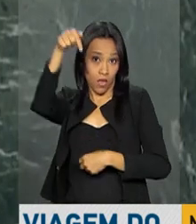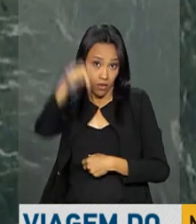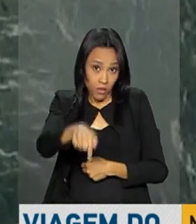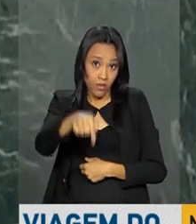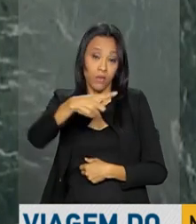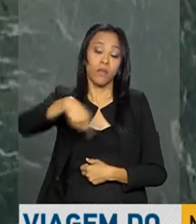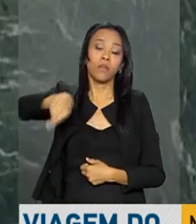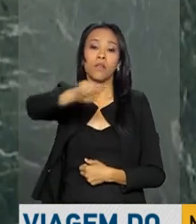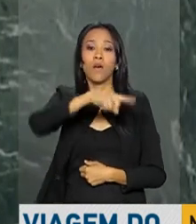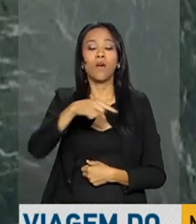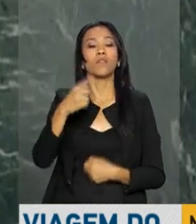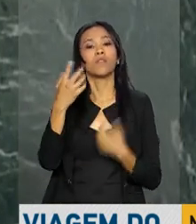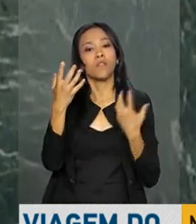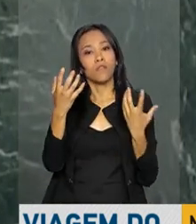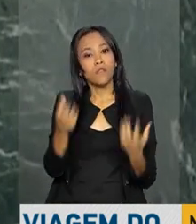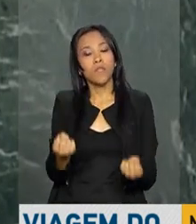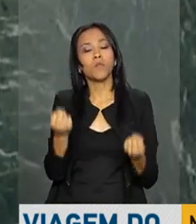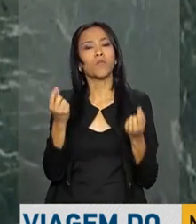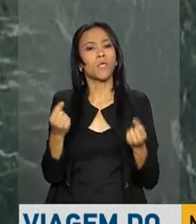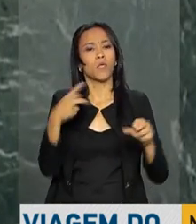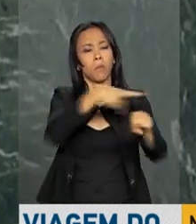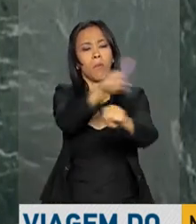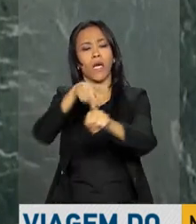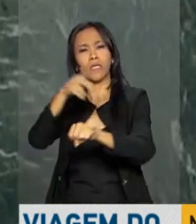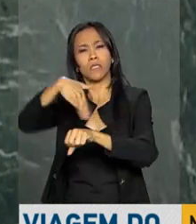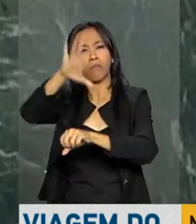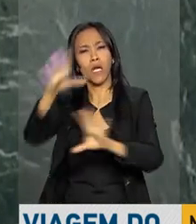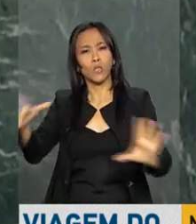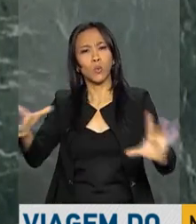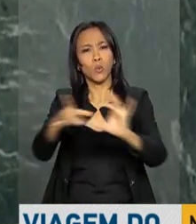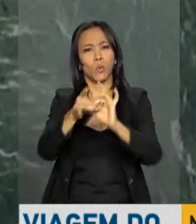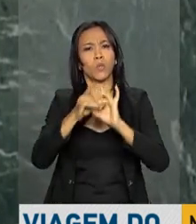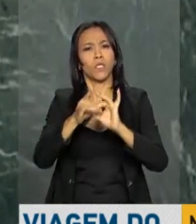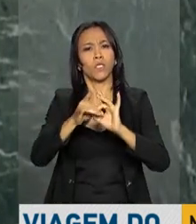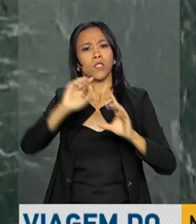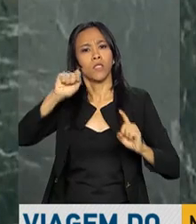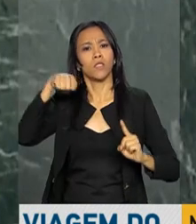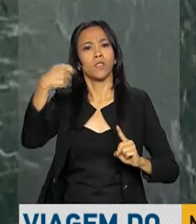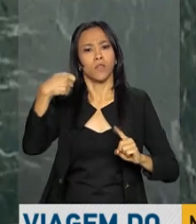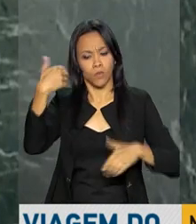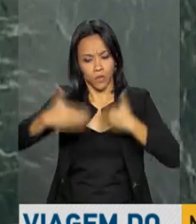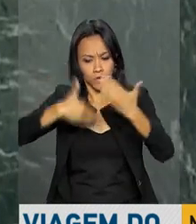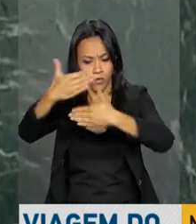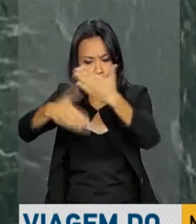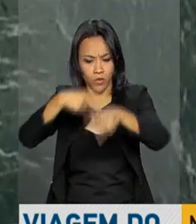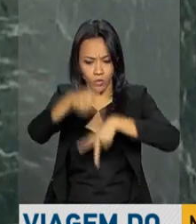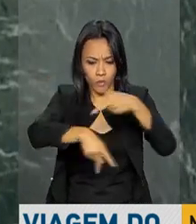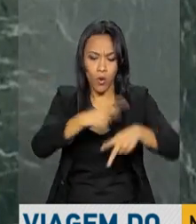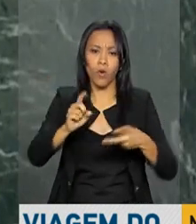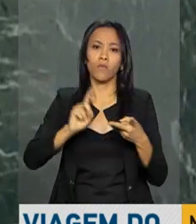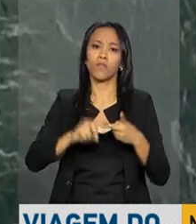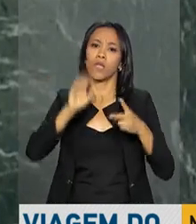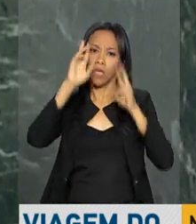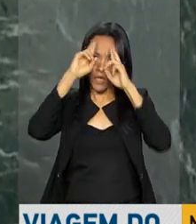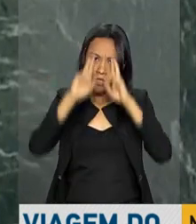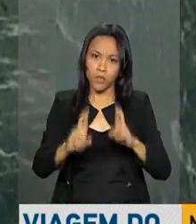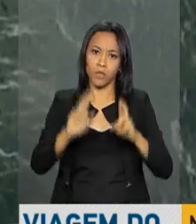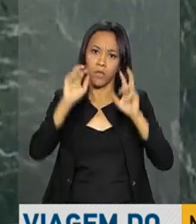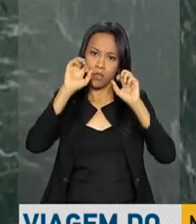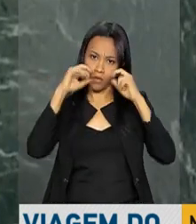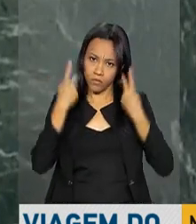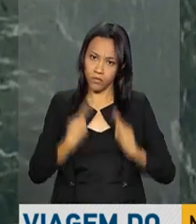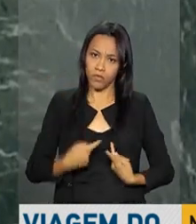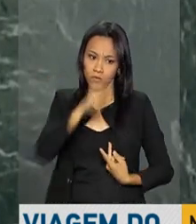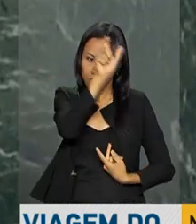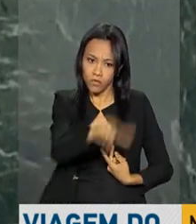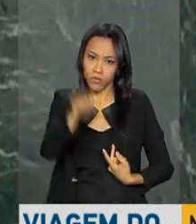nos tornar nações mais unidas, em nome do desenvolvimento de nossos povos, da dignidade de nossos